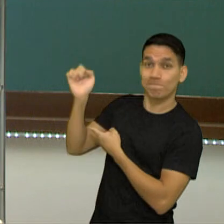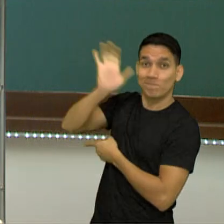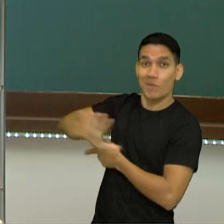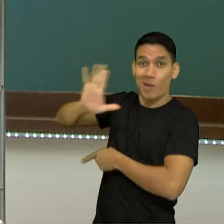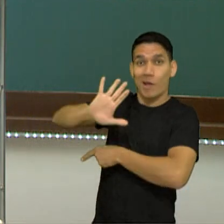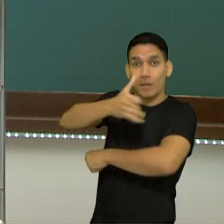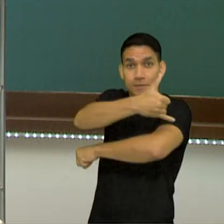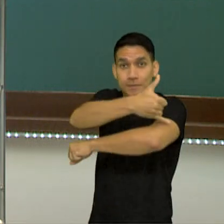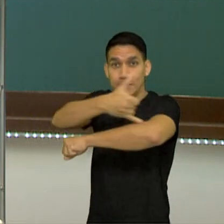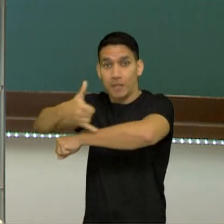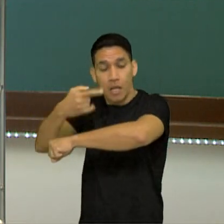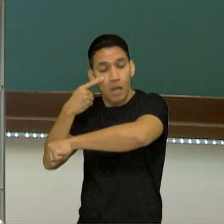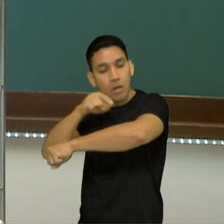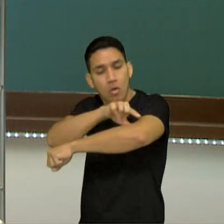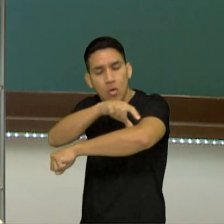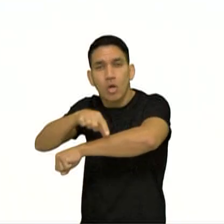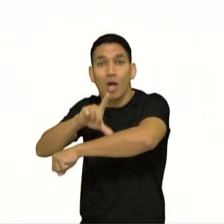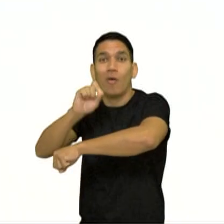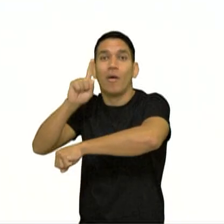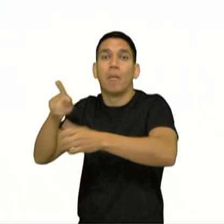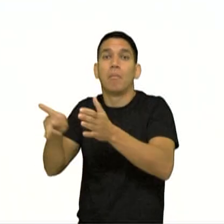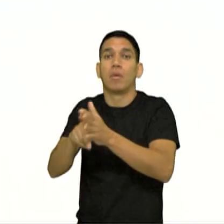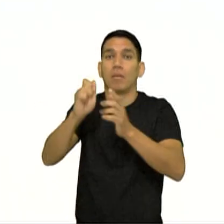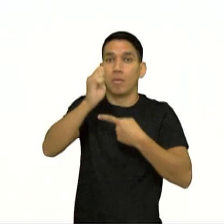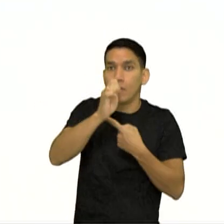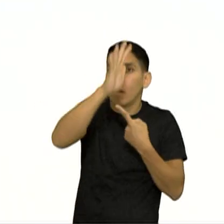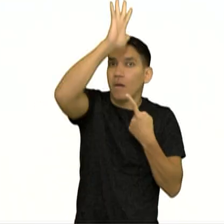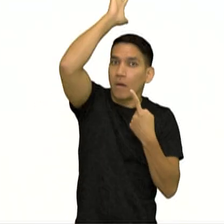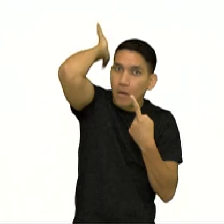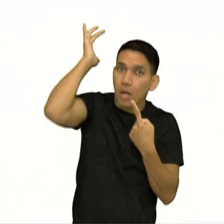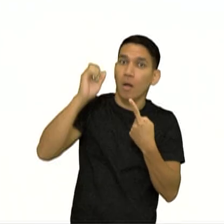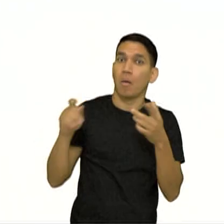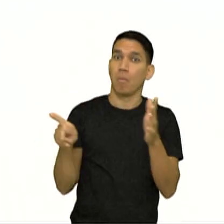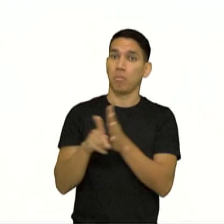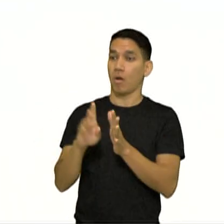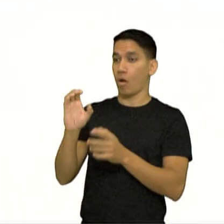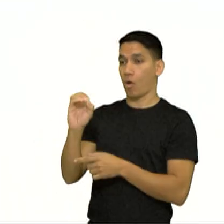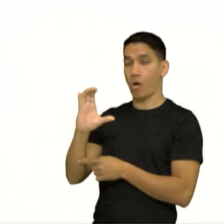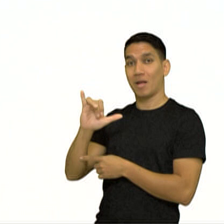linha temporal, a queda do Império Romano do Ocidente em